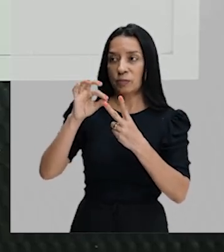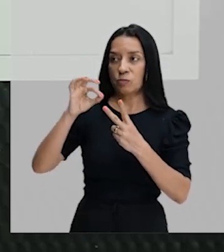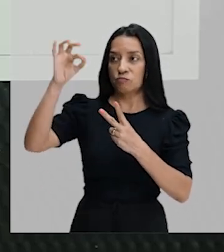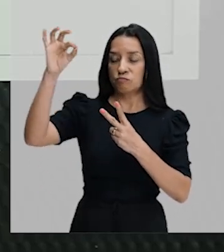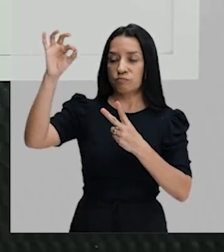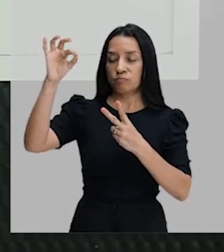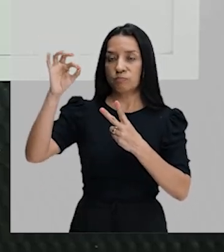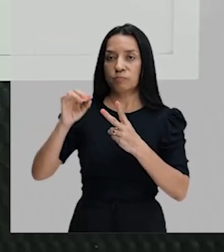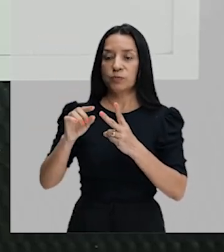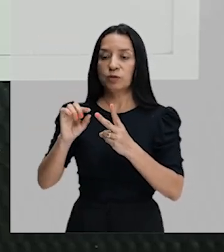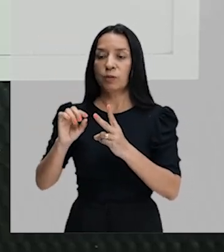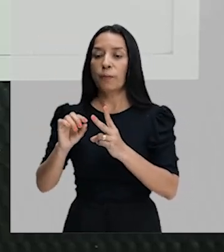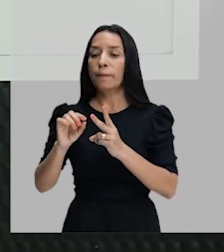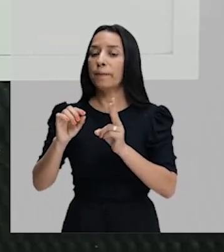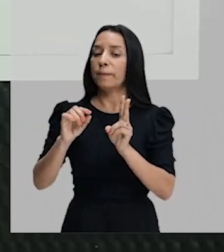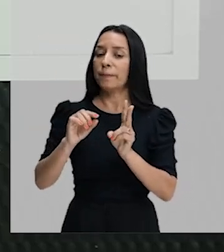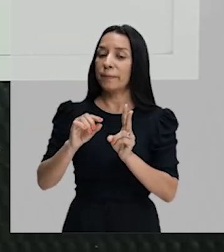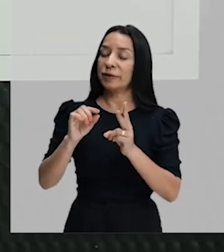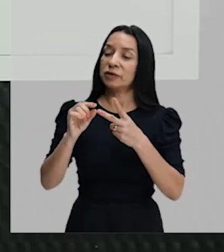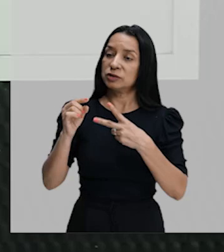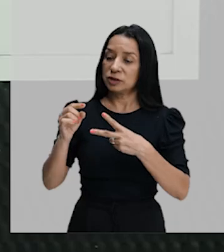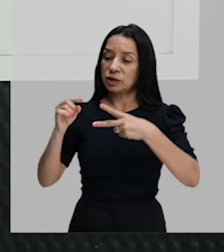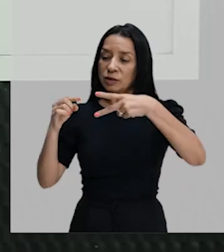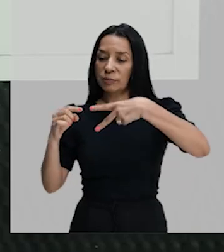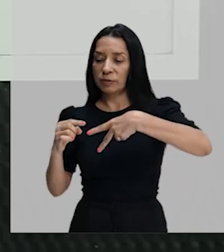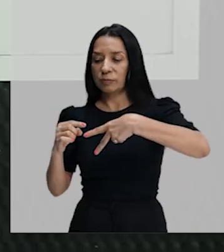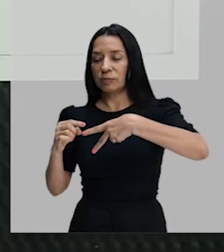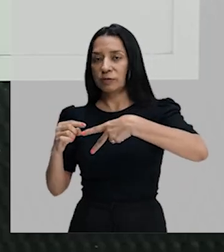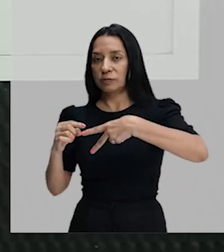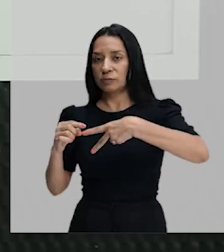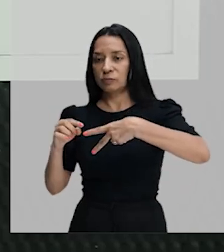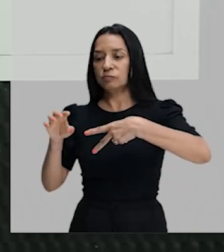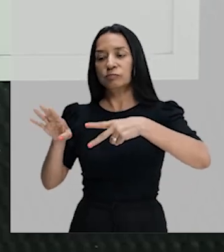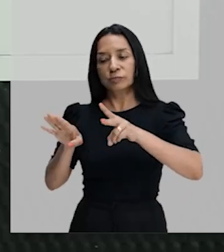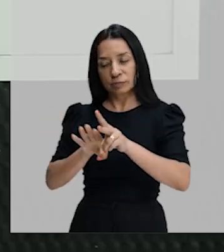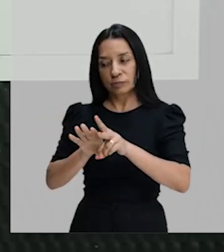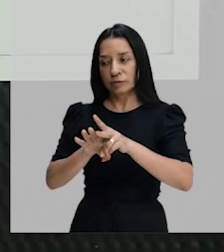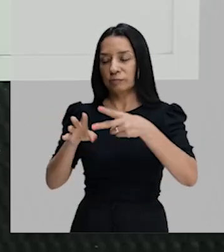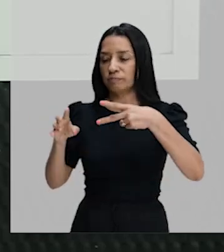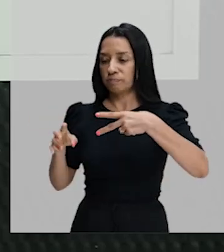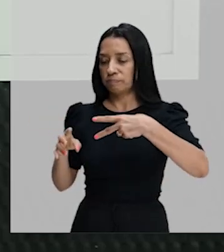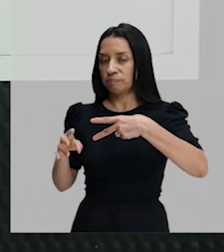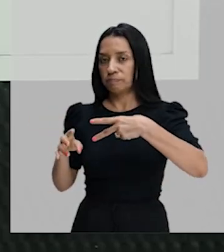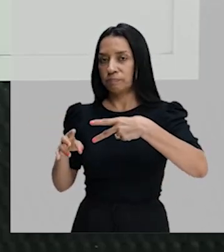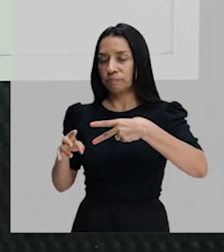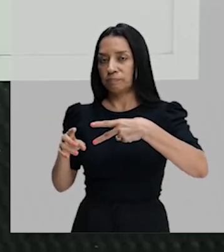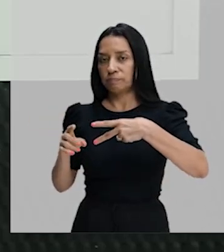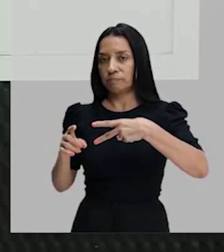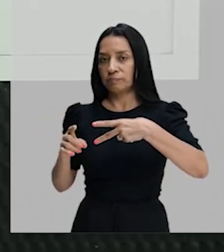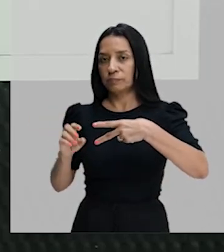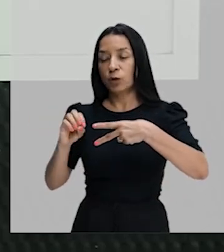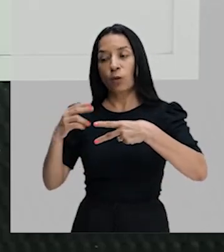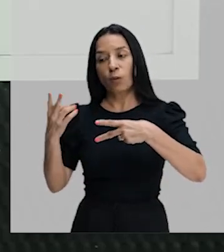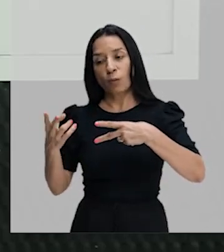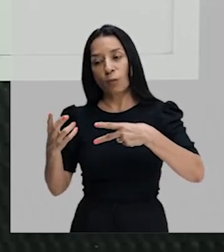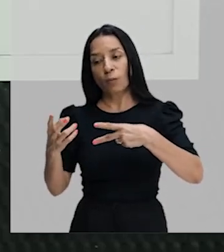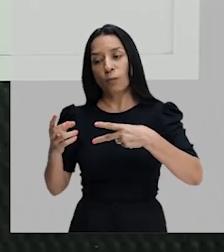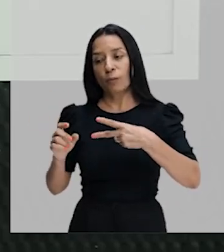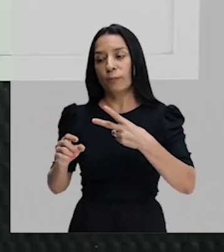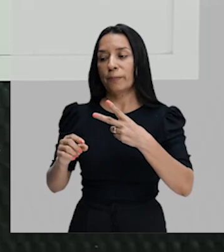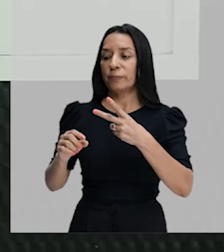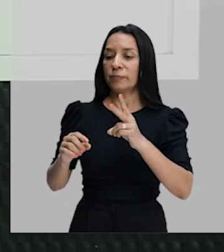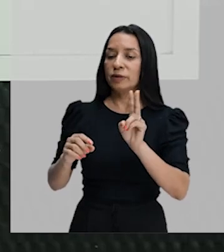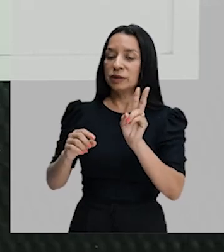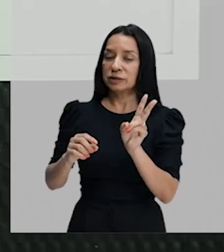Ele pode apontar para a direita e para baixo ao mesmo tempo. Certo? Ou para a esquerda e para